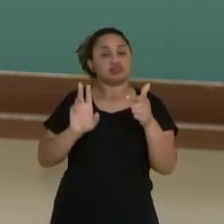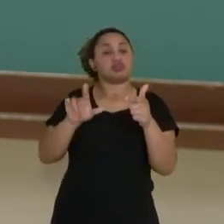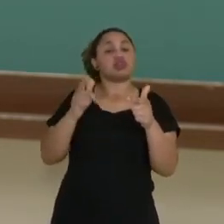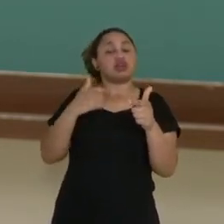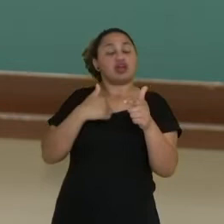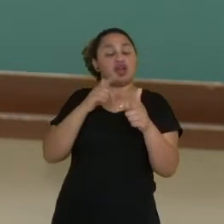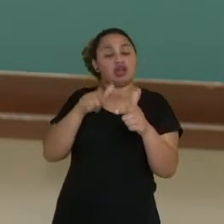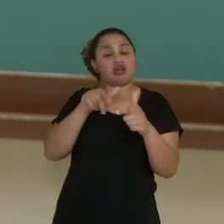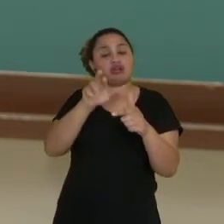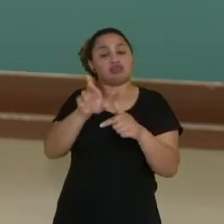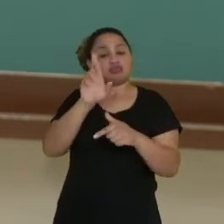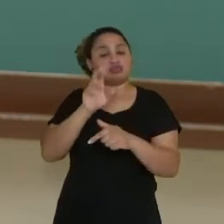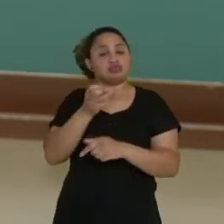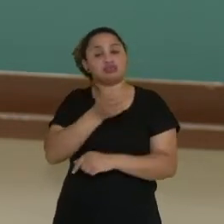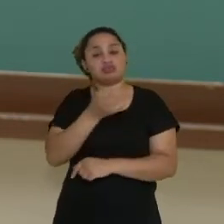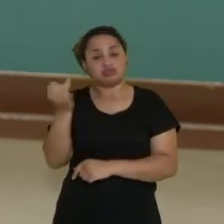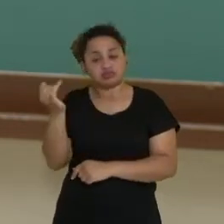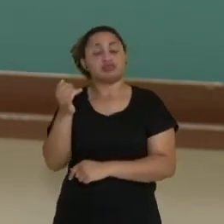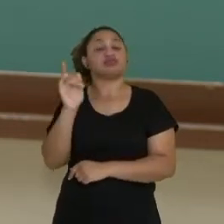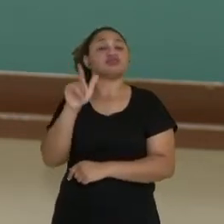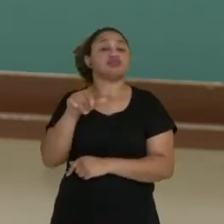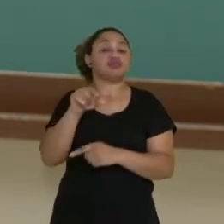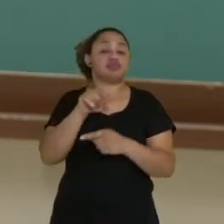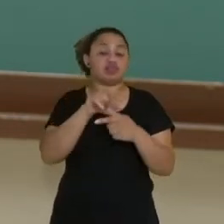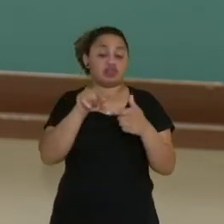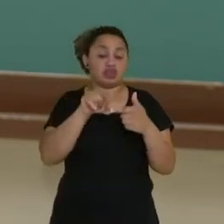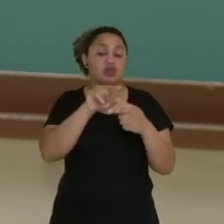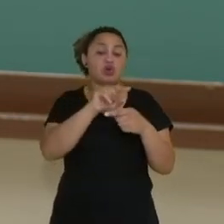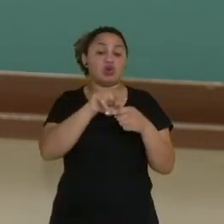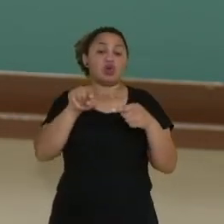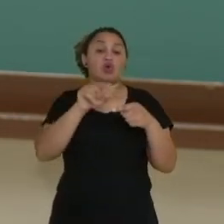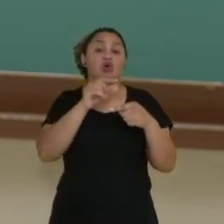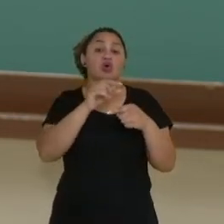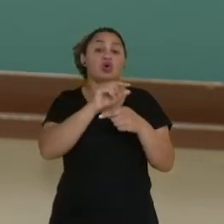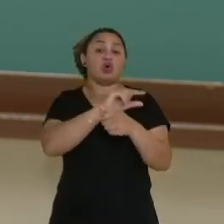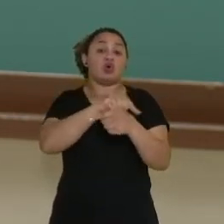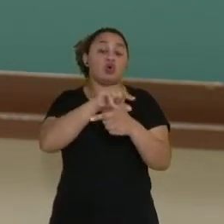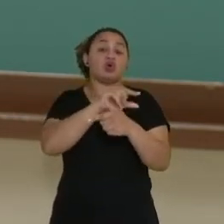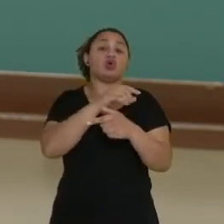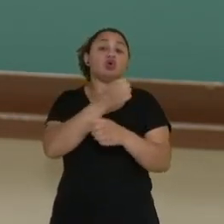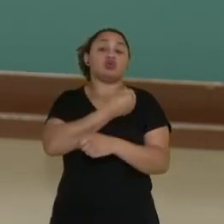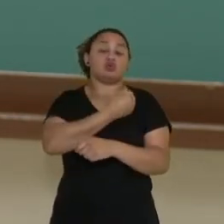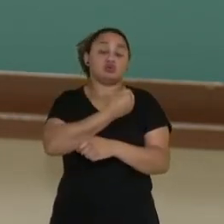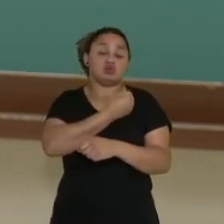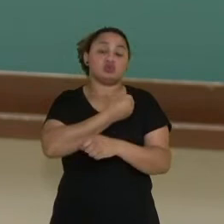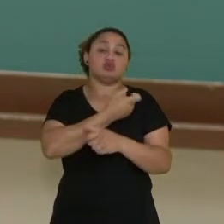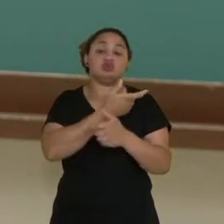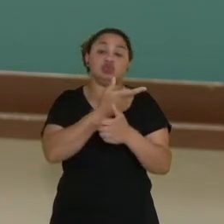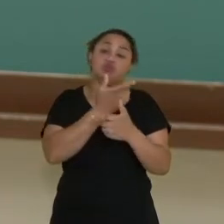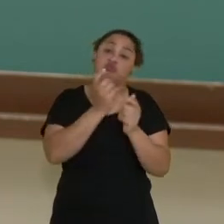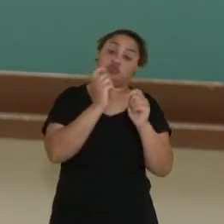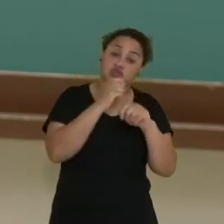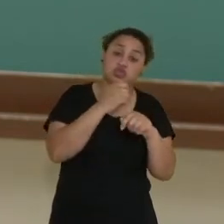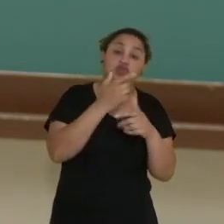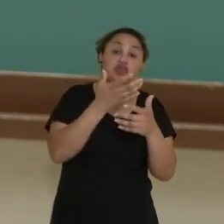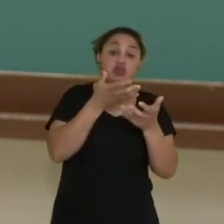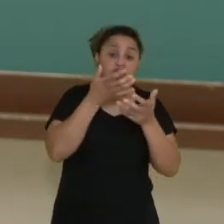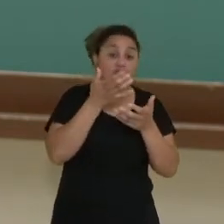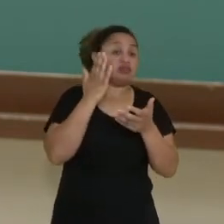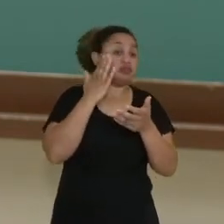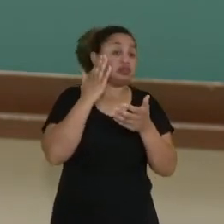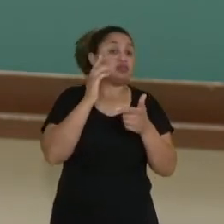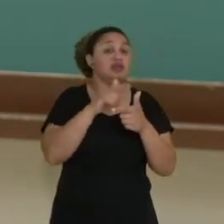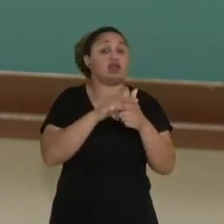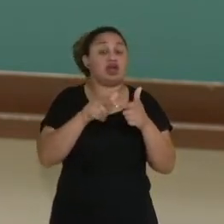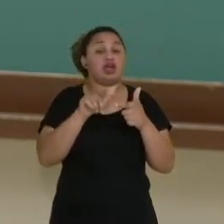de possibilidades favoráveis pelo número de total de possibilidades, tá? É